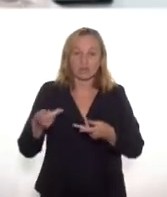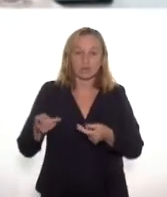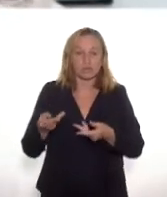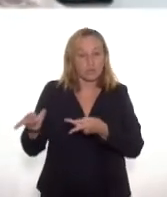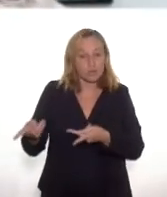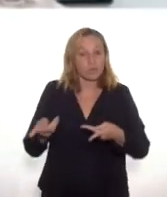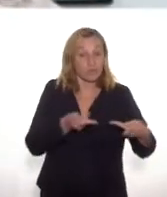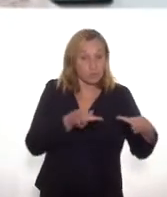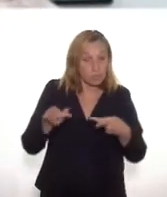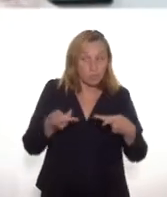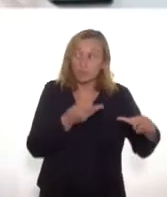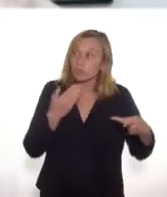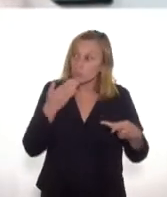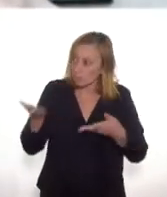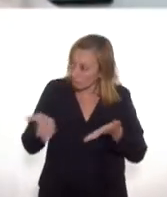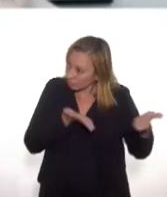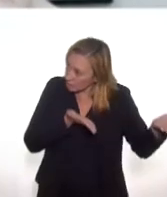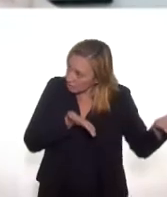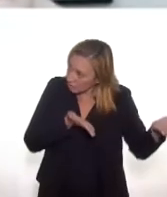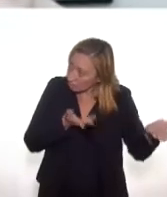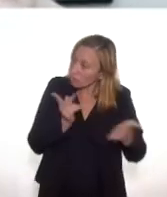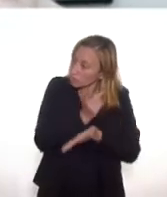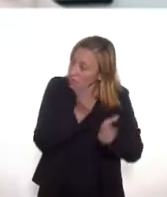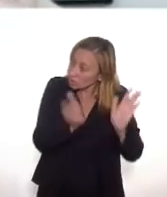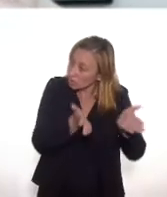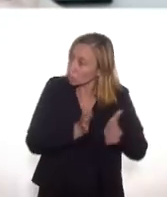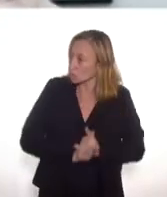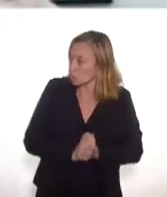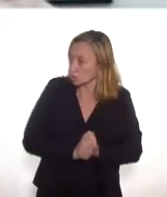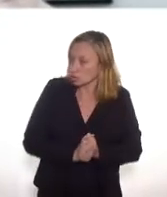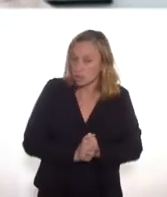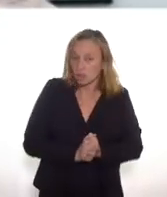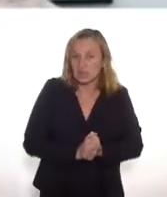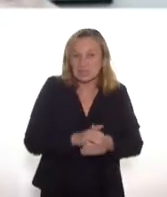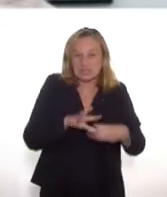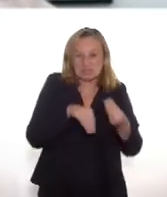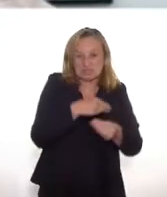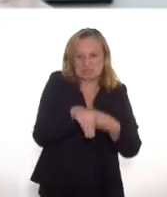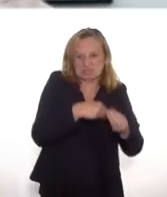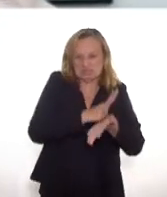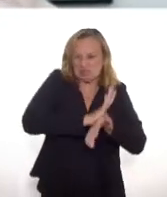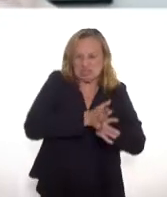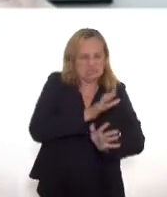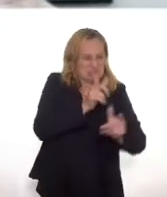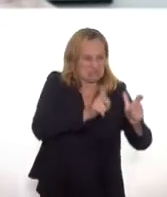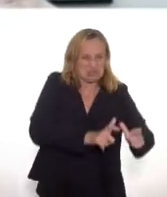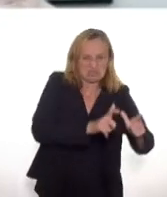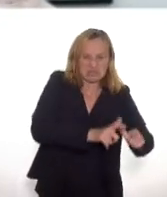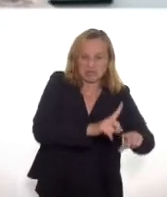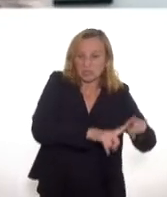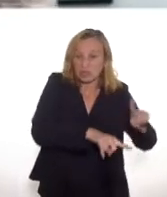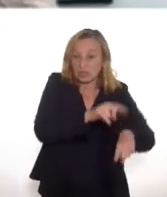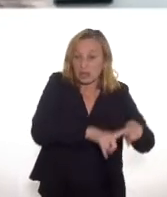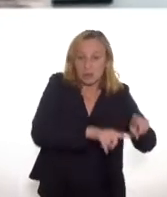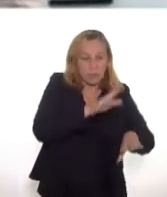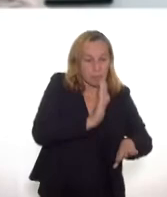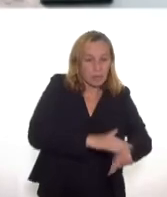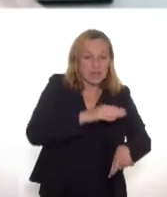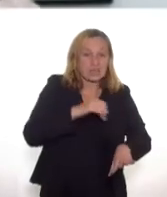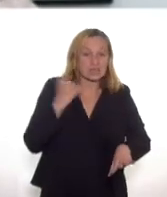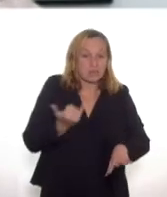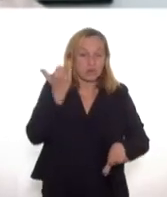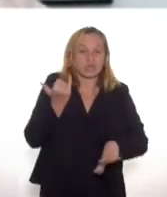queira, vá visitar o que se tornou o Canecão hoje. É um amontoado, pilha de destruição do material mais nobre da